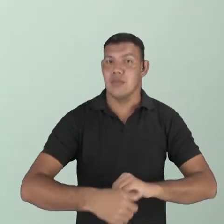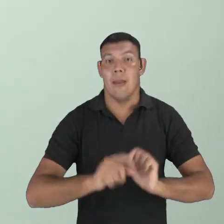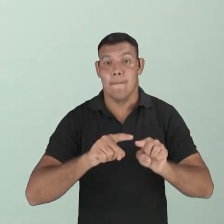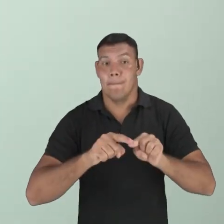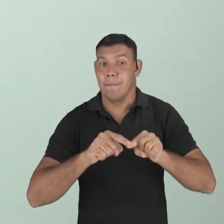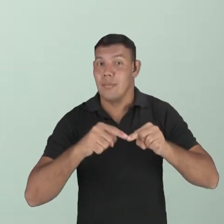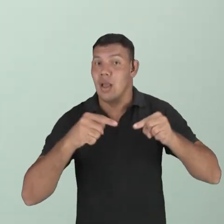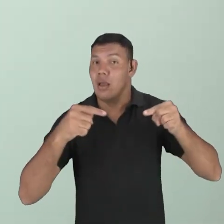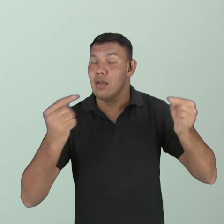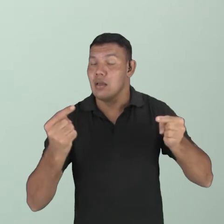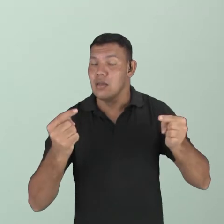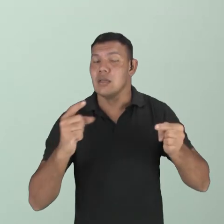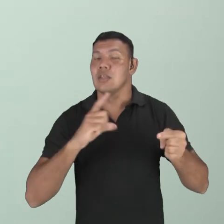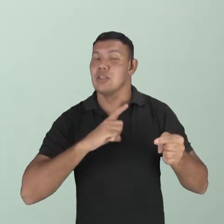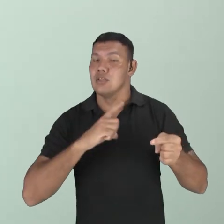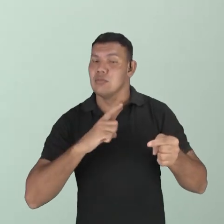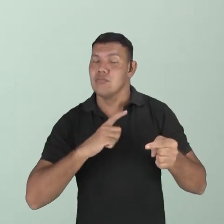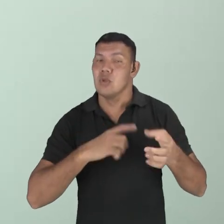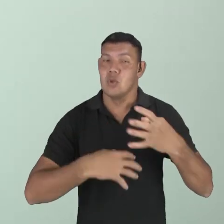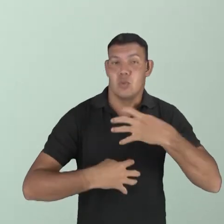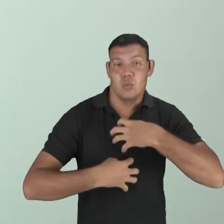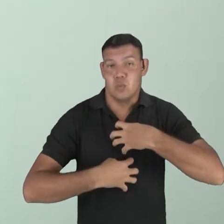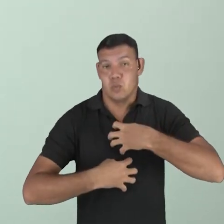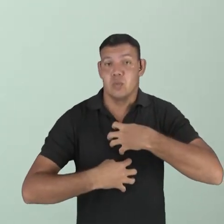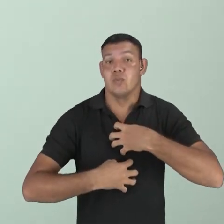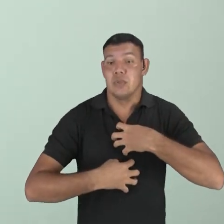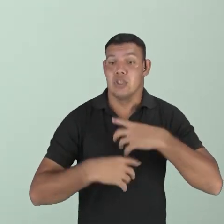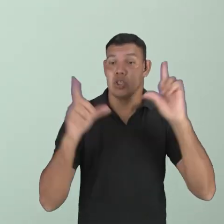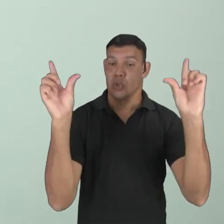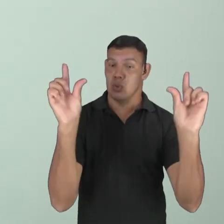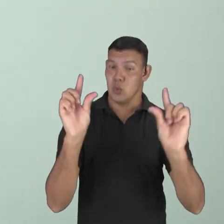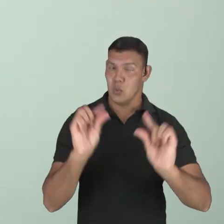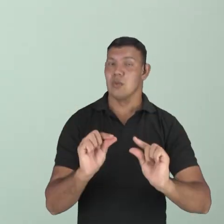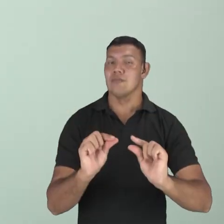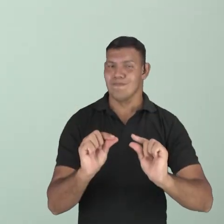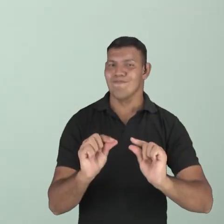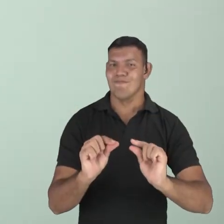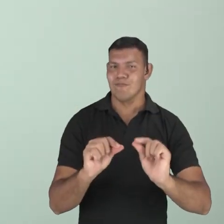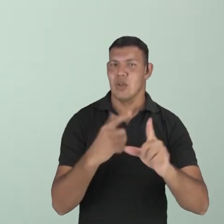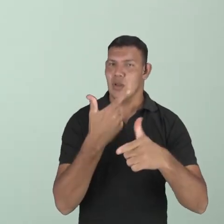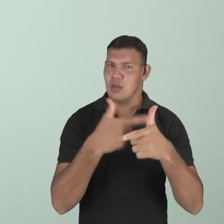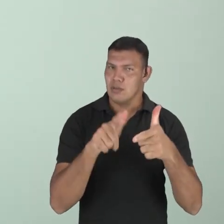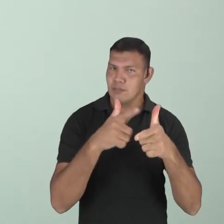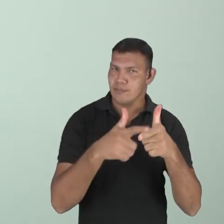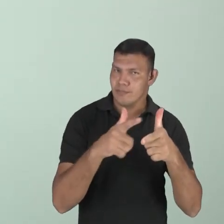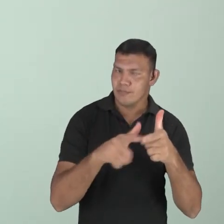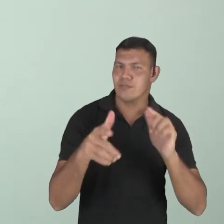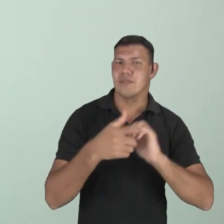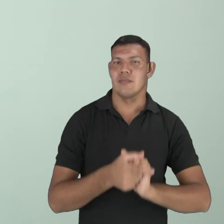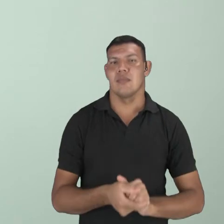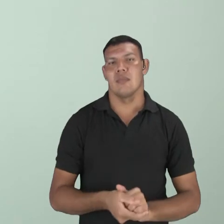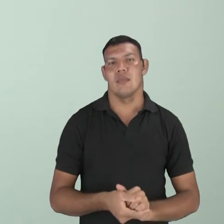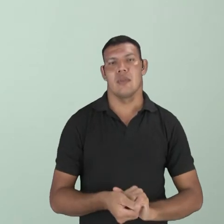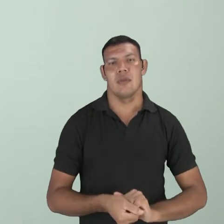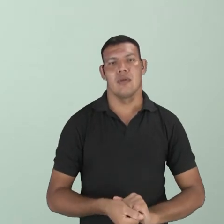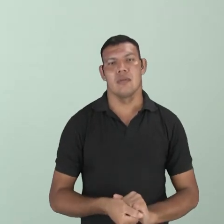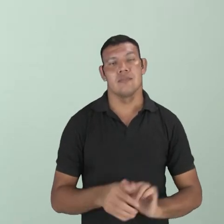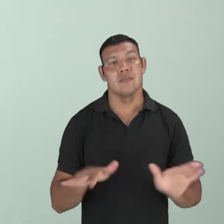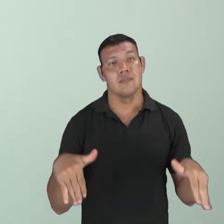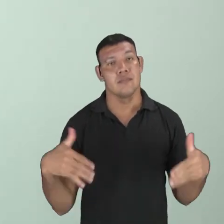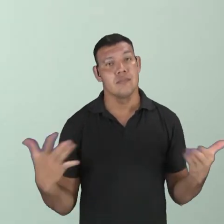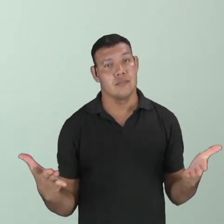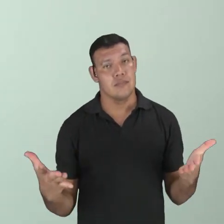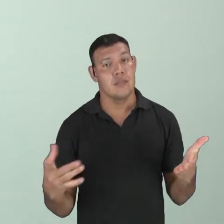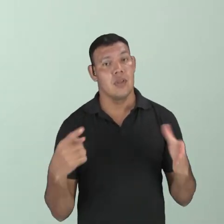mas aí nós vamos ter formas e maneiras para minimizar essa questão de prejudicar. Então, a